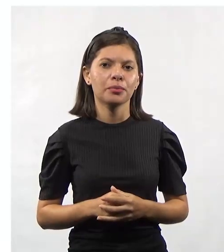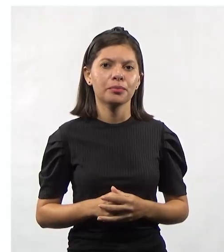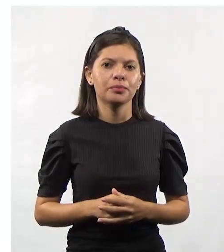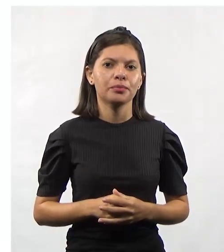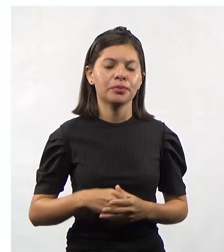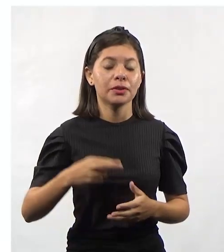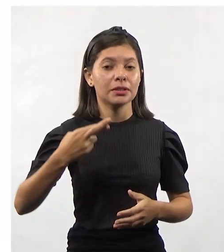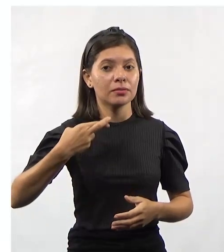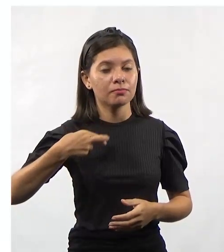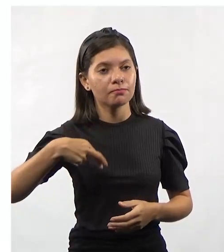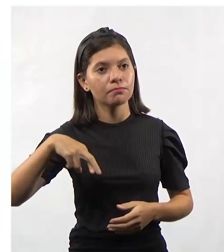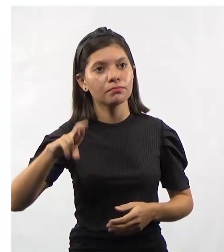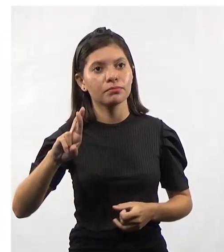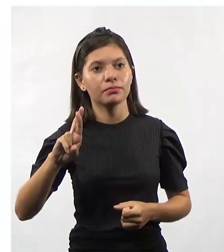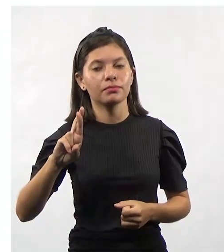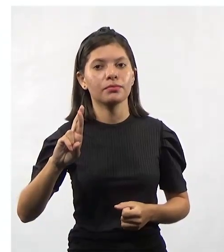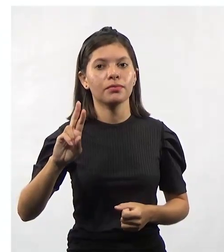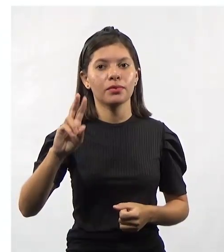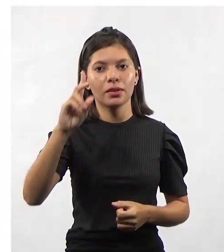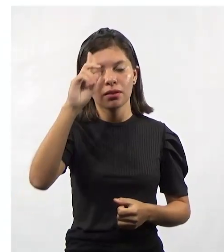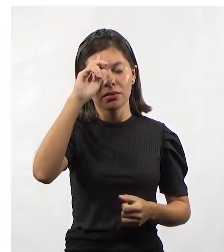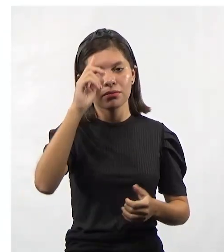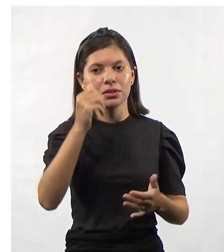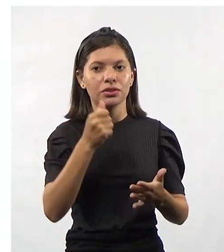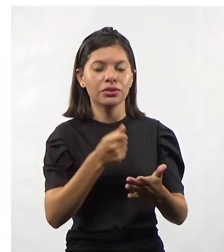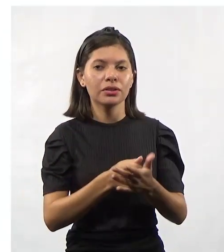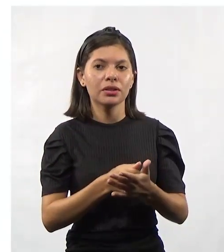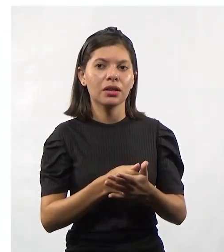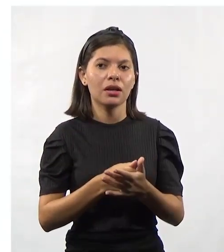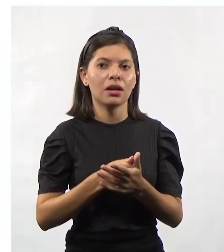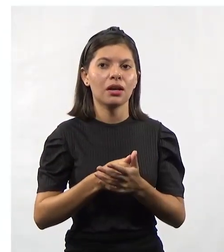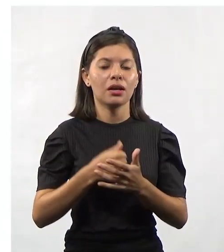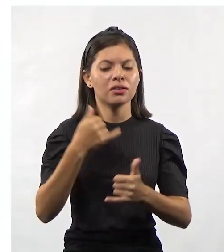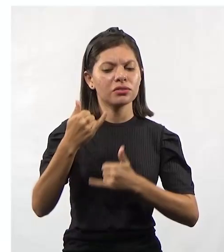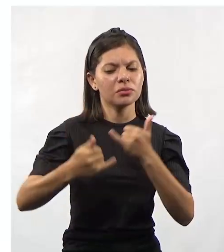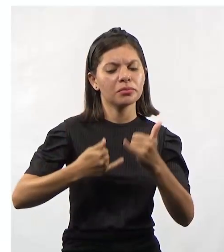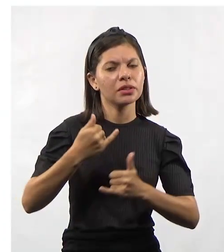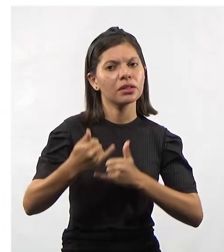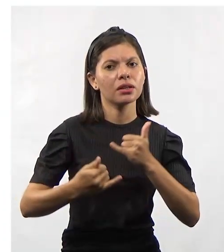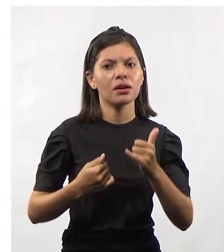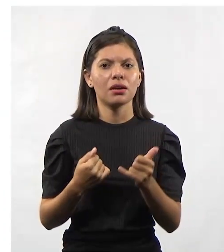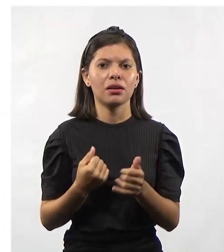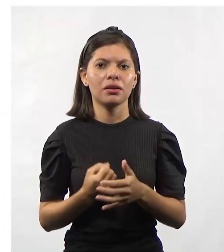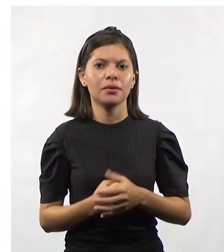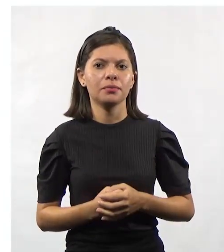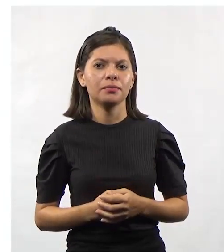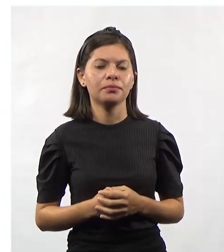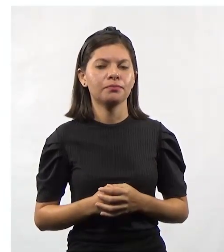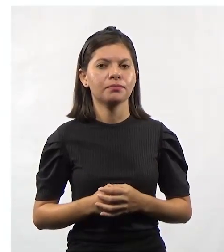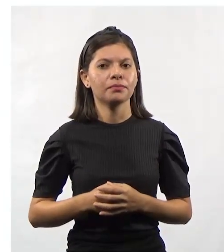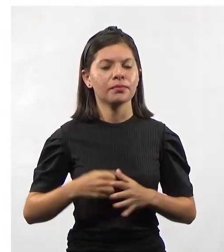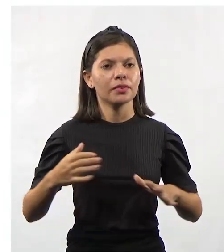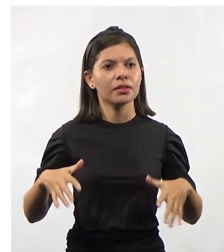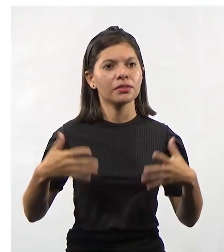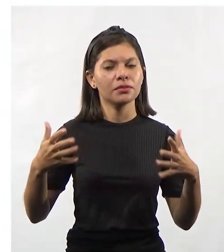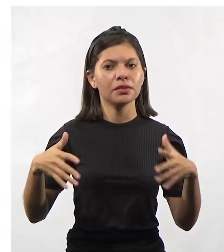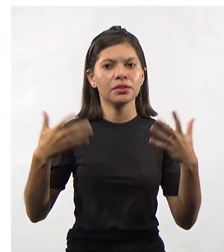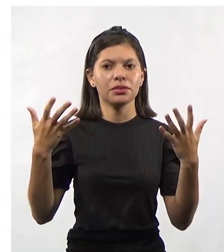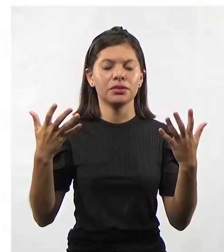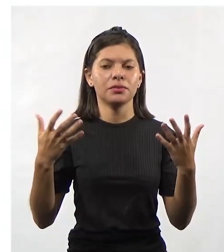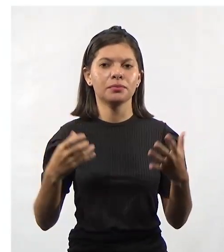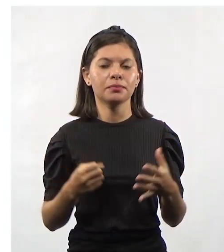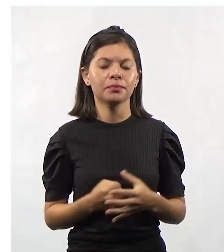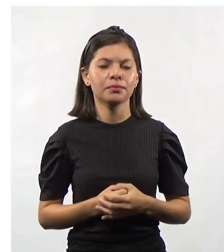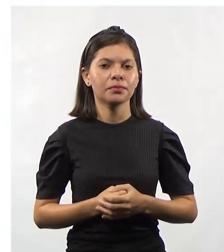alteridade, de ser criança e ou adolescente, de crença e culto religioso, de brincar, de